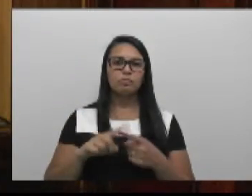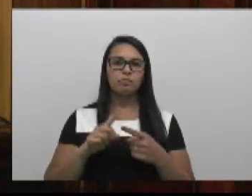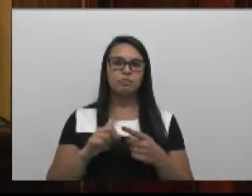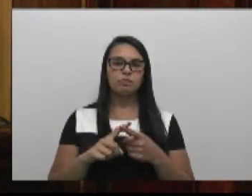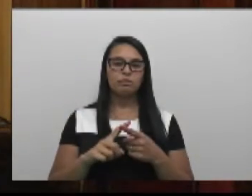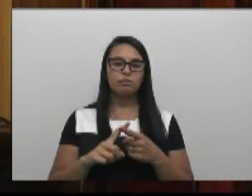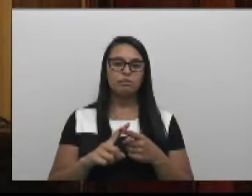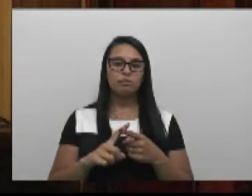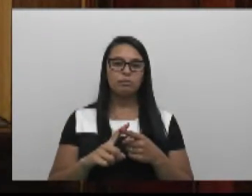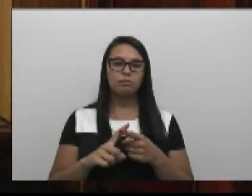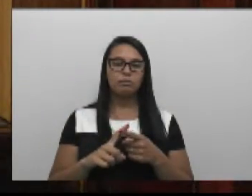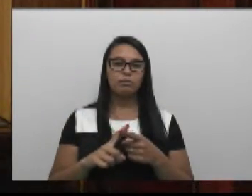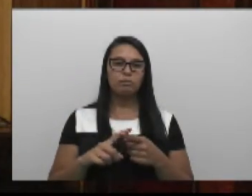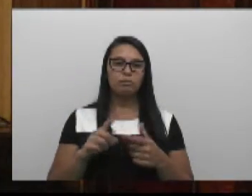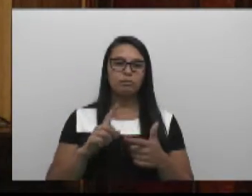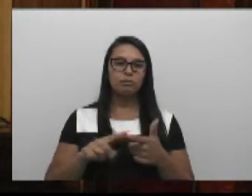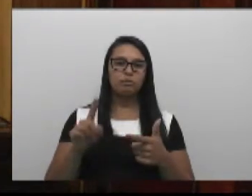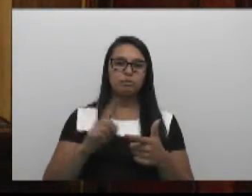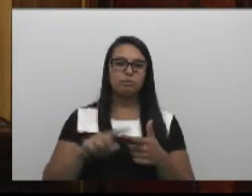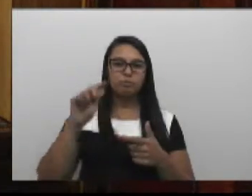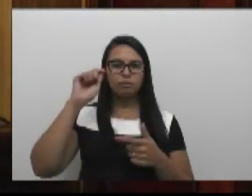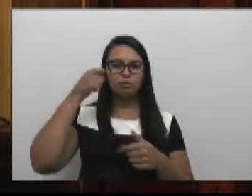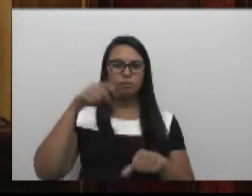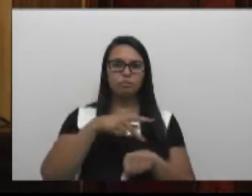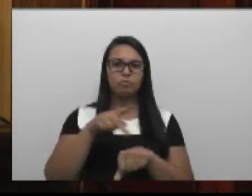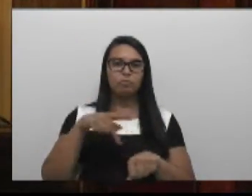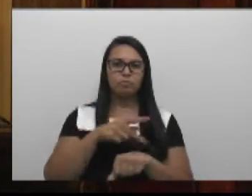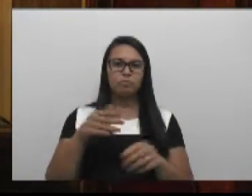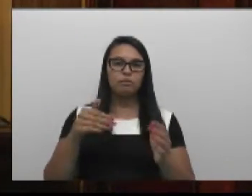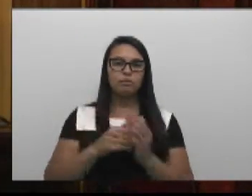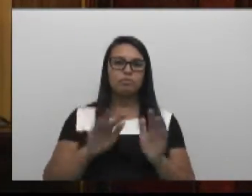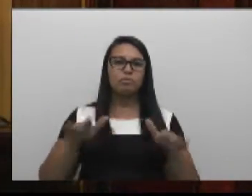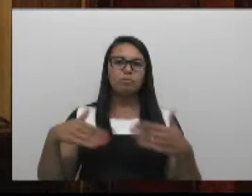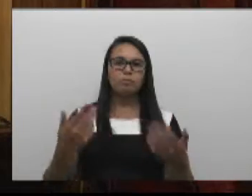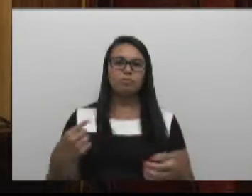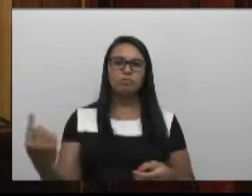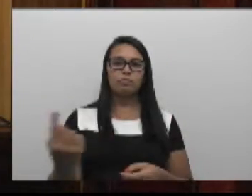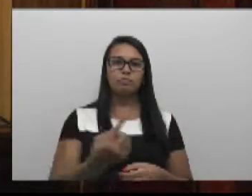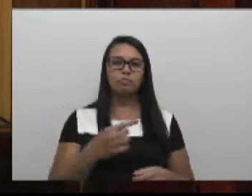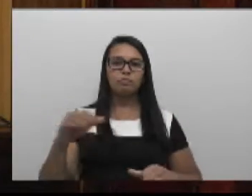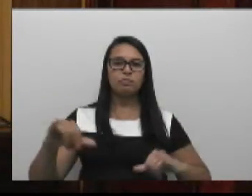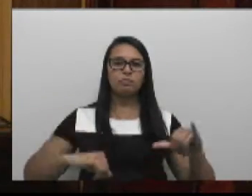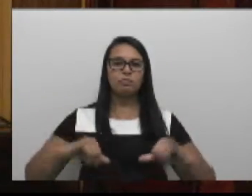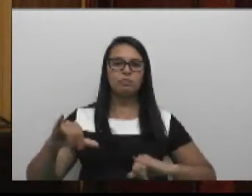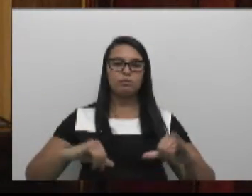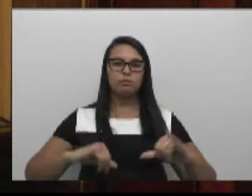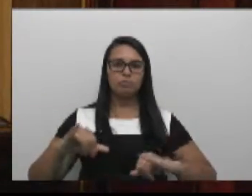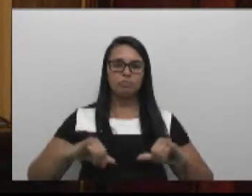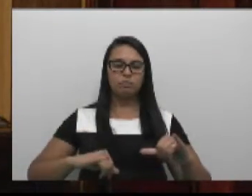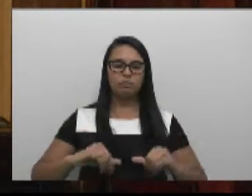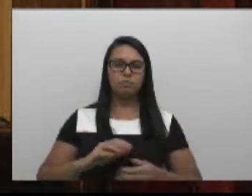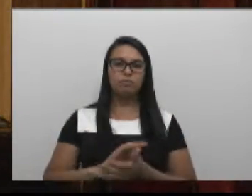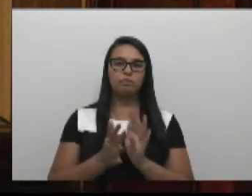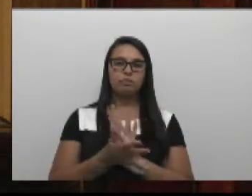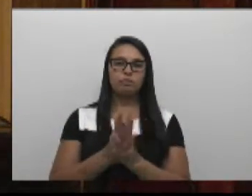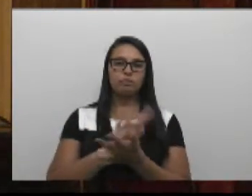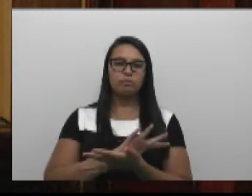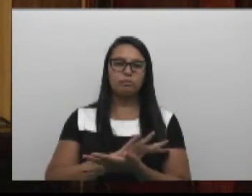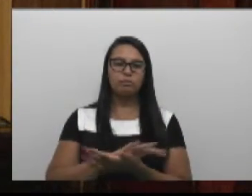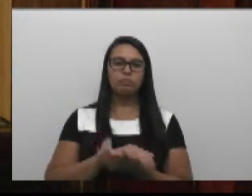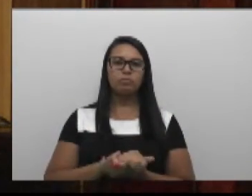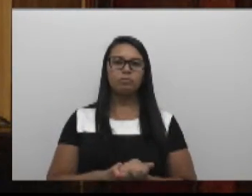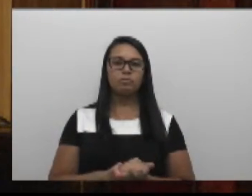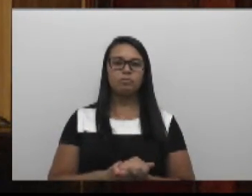com os negros desse país. Até quanto a gente vai sofrer essa perseguição, esse preconceito